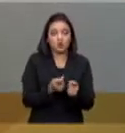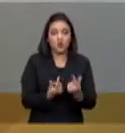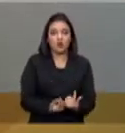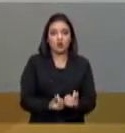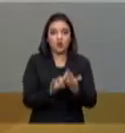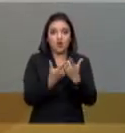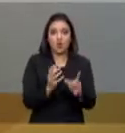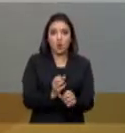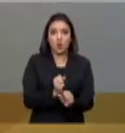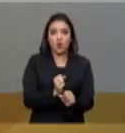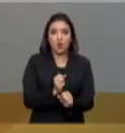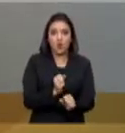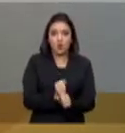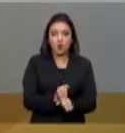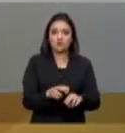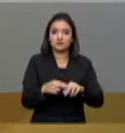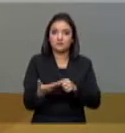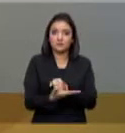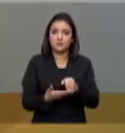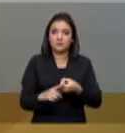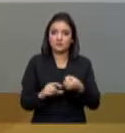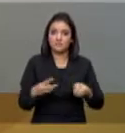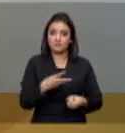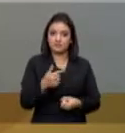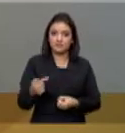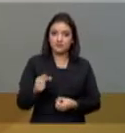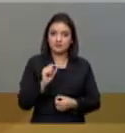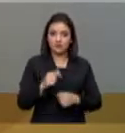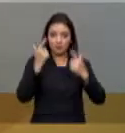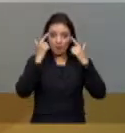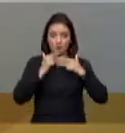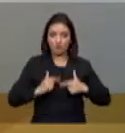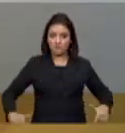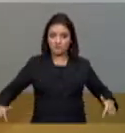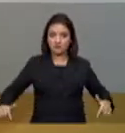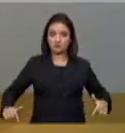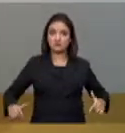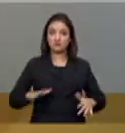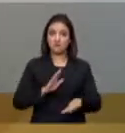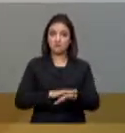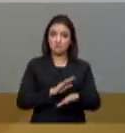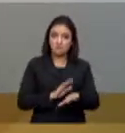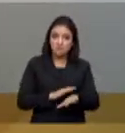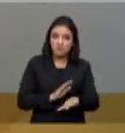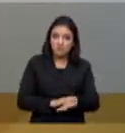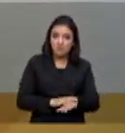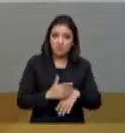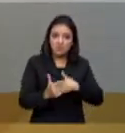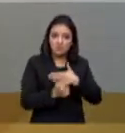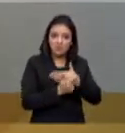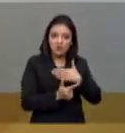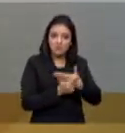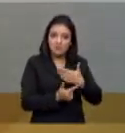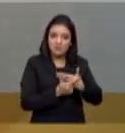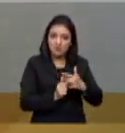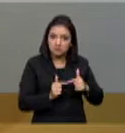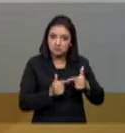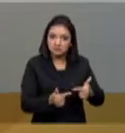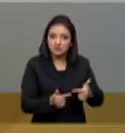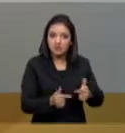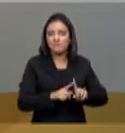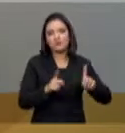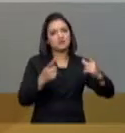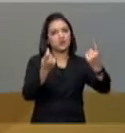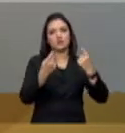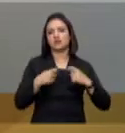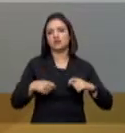que são previstos no artigo 37, como da impessoalidade na feitura, no desempenho desta função, não depende de um